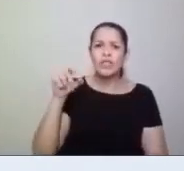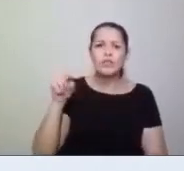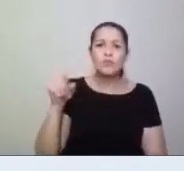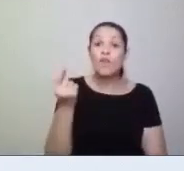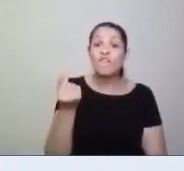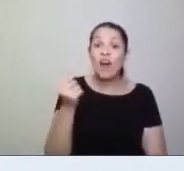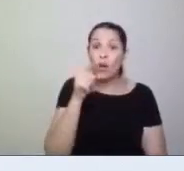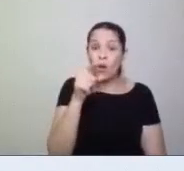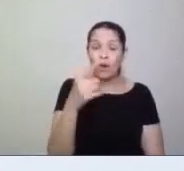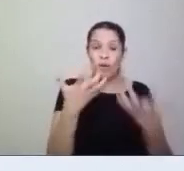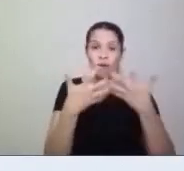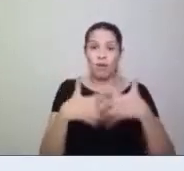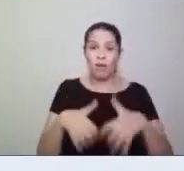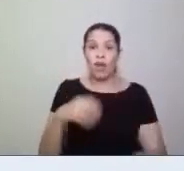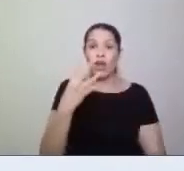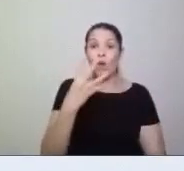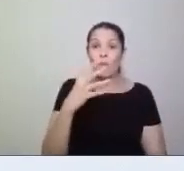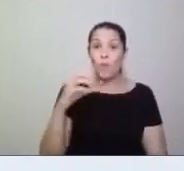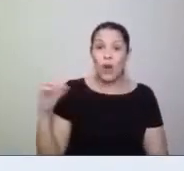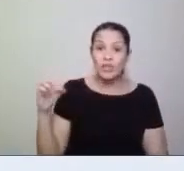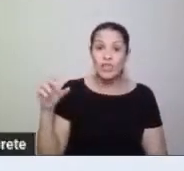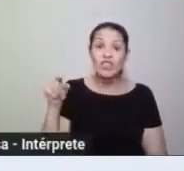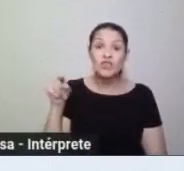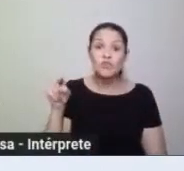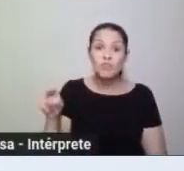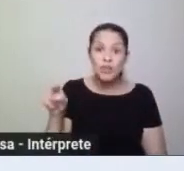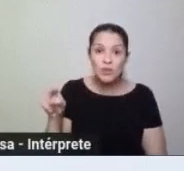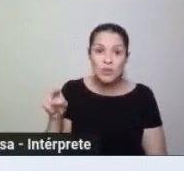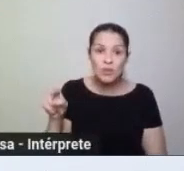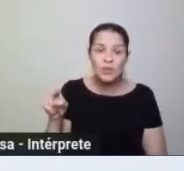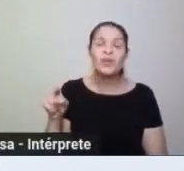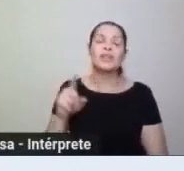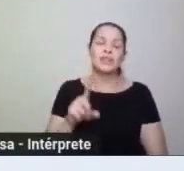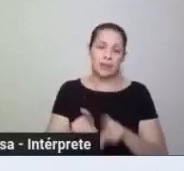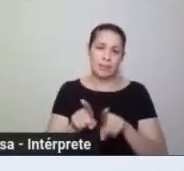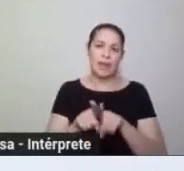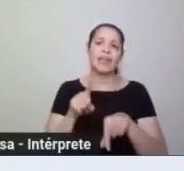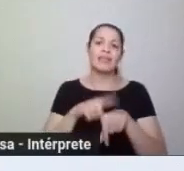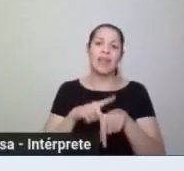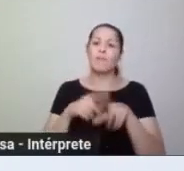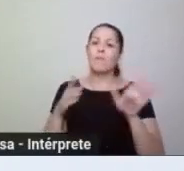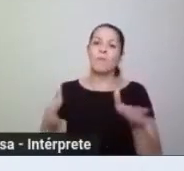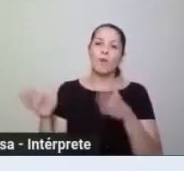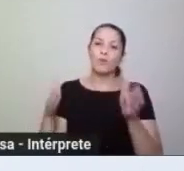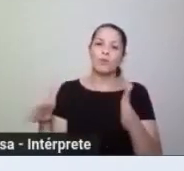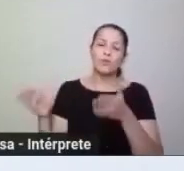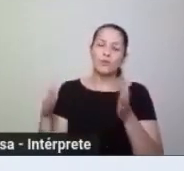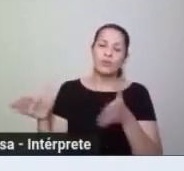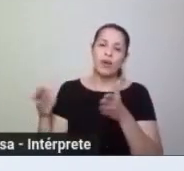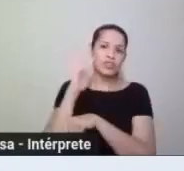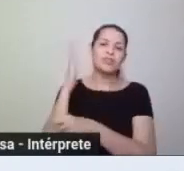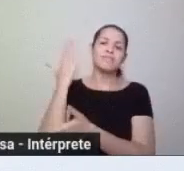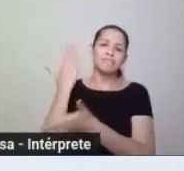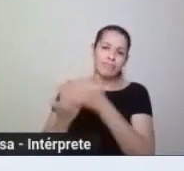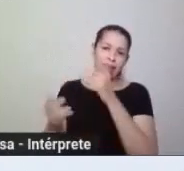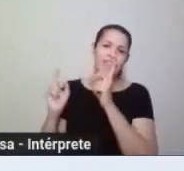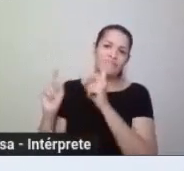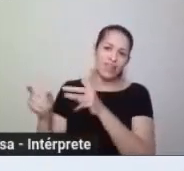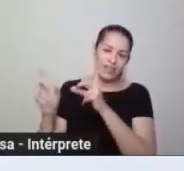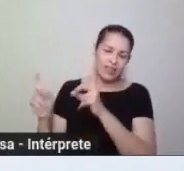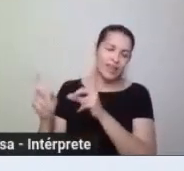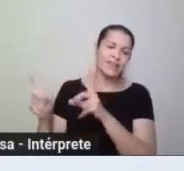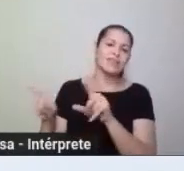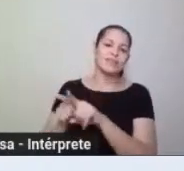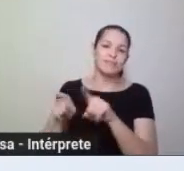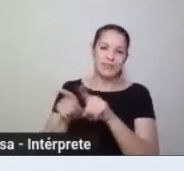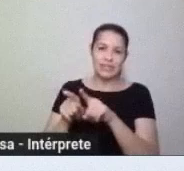dele. A gente não tendo sobressalente, ainda teria mais o tempo de produção aí, né? O volume de produção que teria que ser tirado da